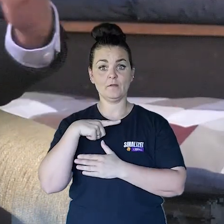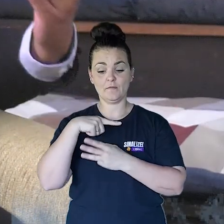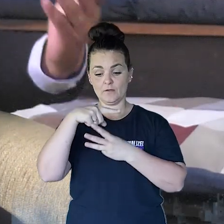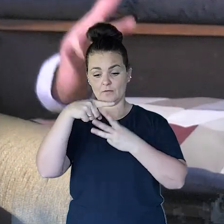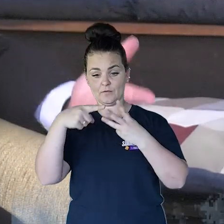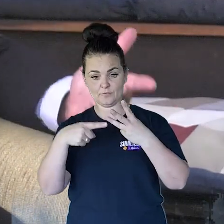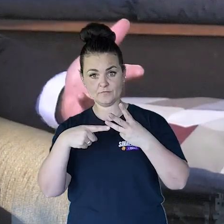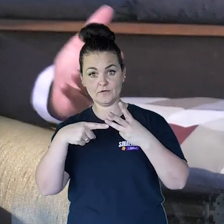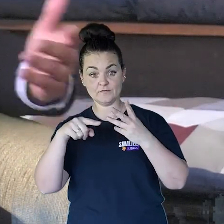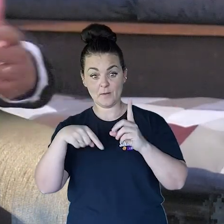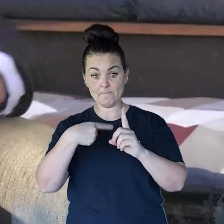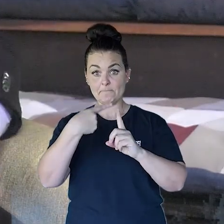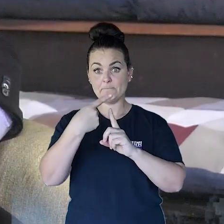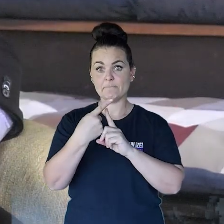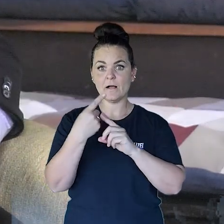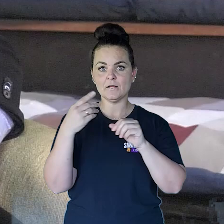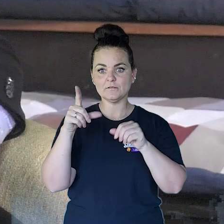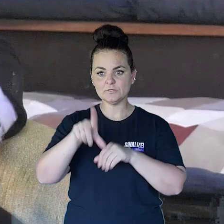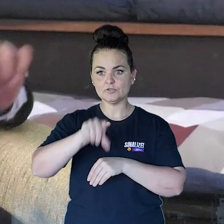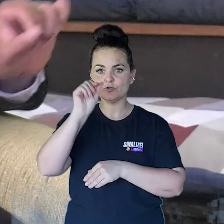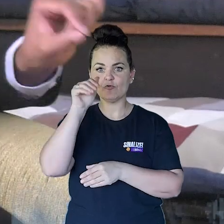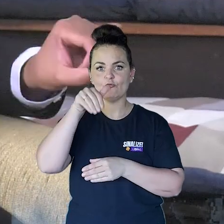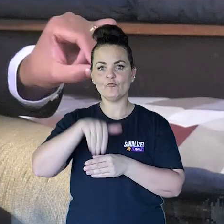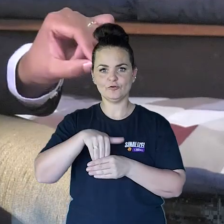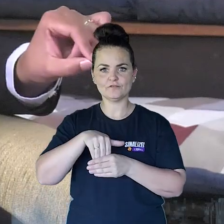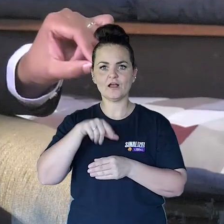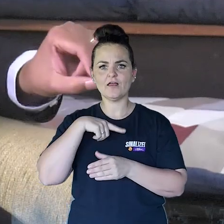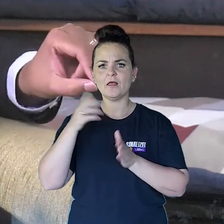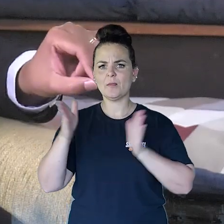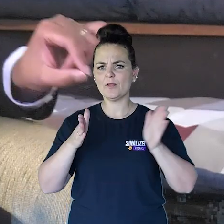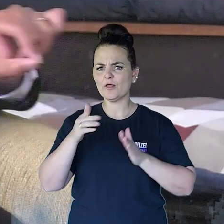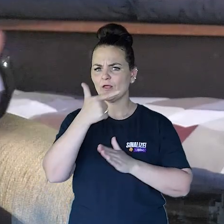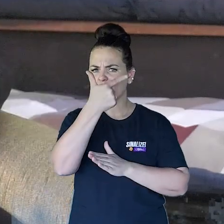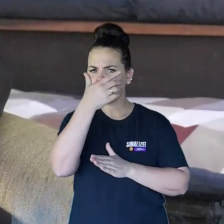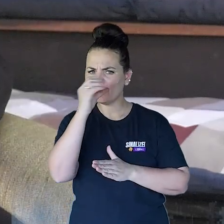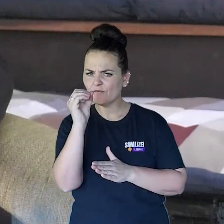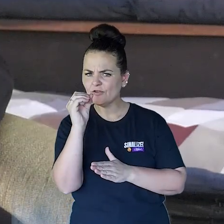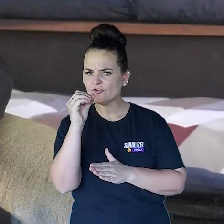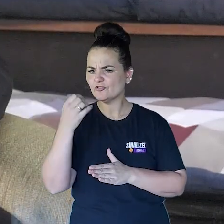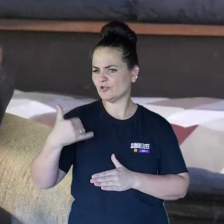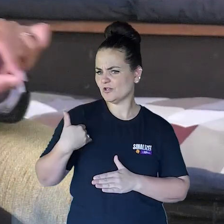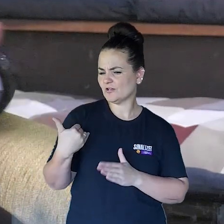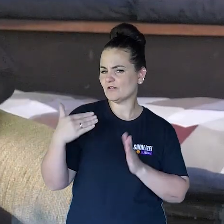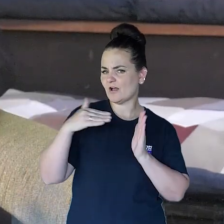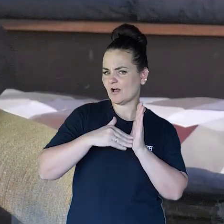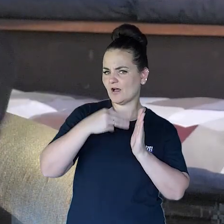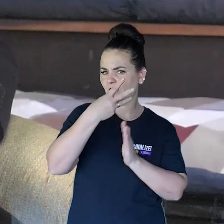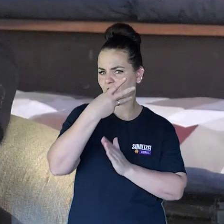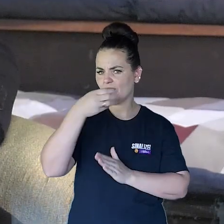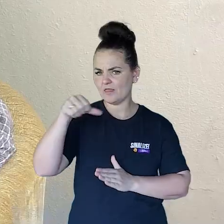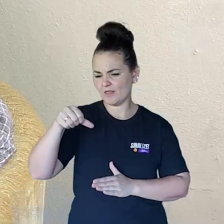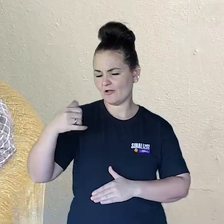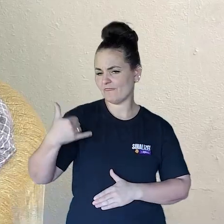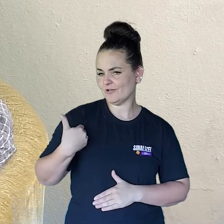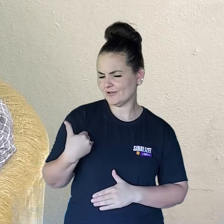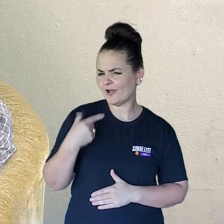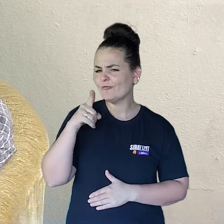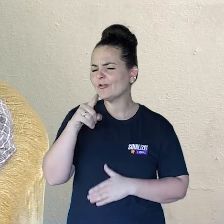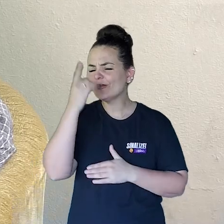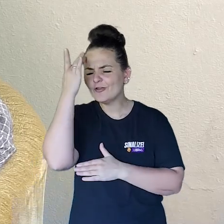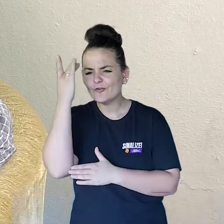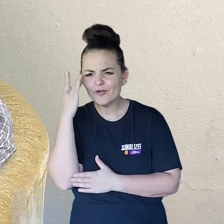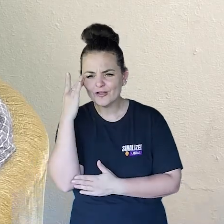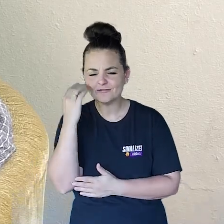os três mais votados, vamos dizer assim, entre a faixa etária de 29 a 35 anos. Como você avalia? Avalio